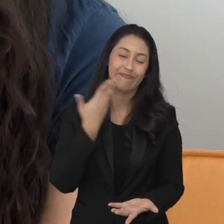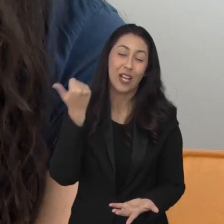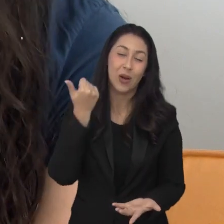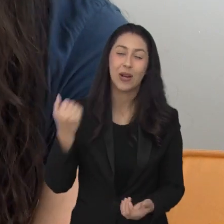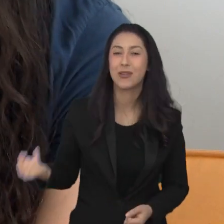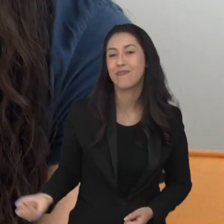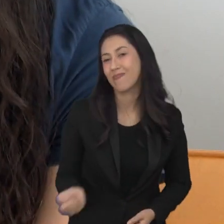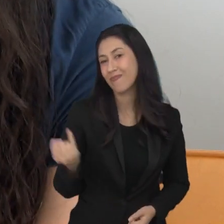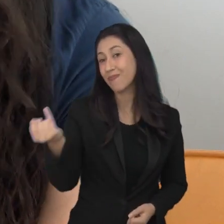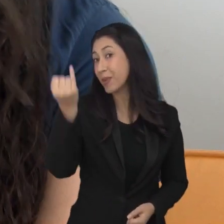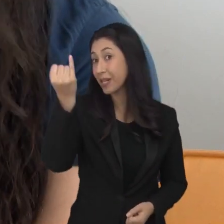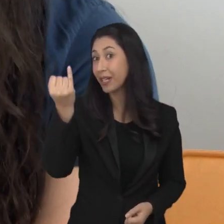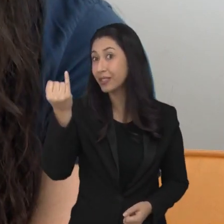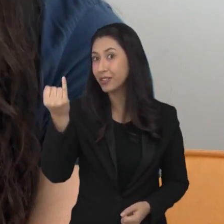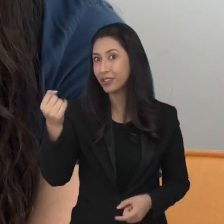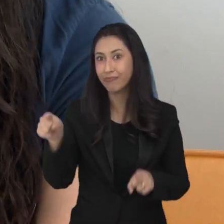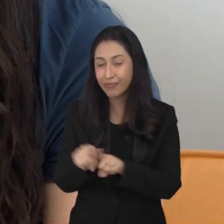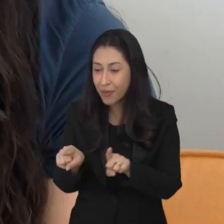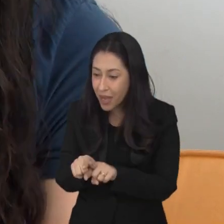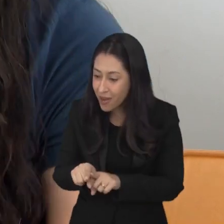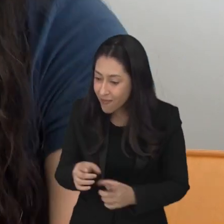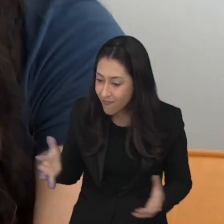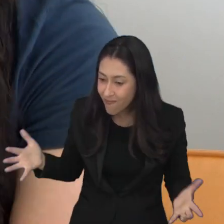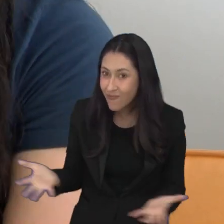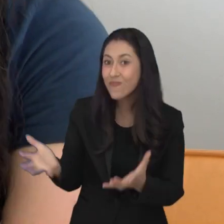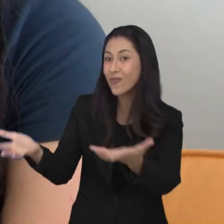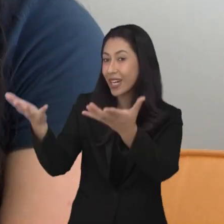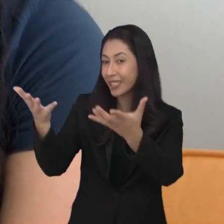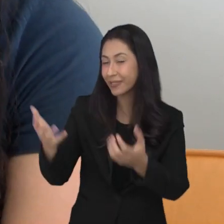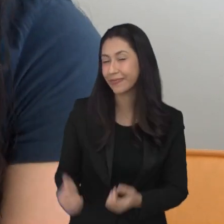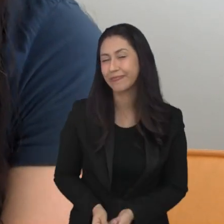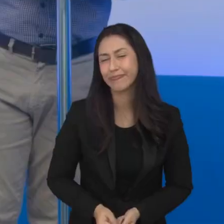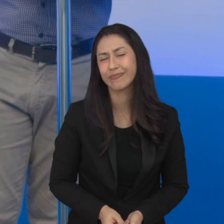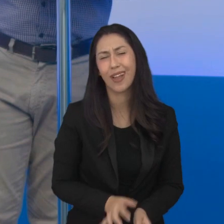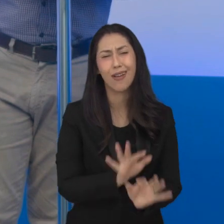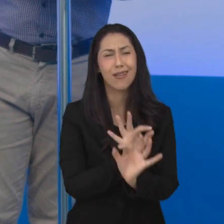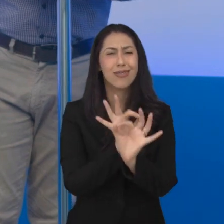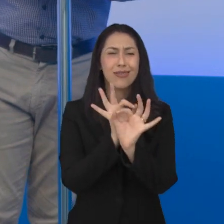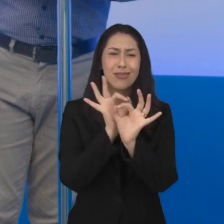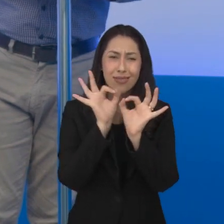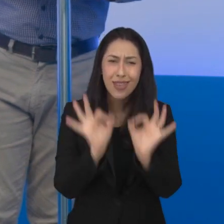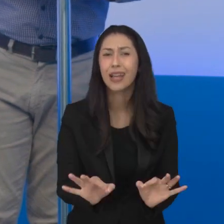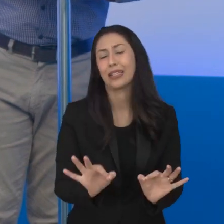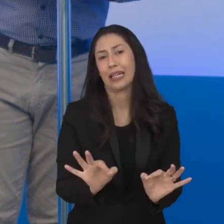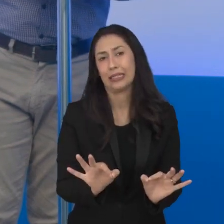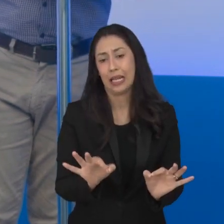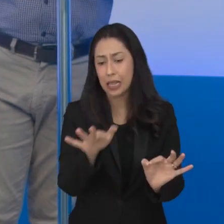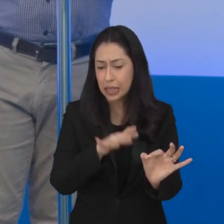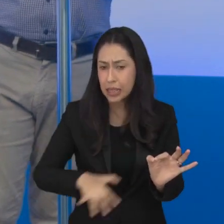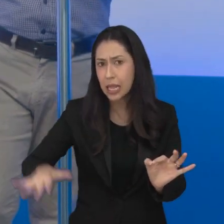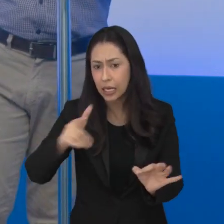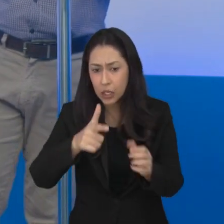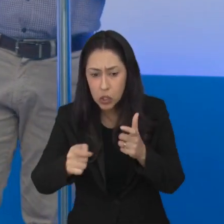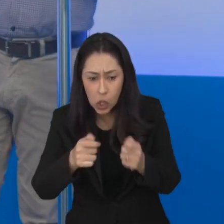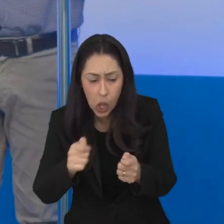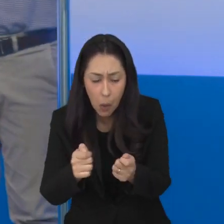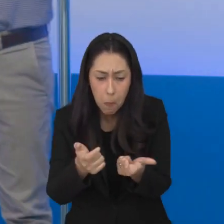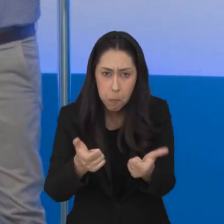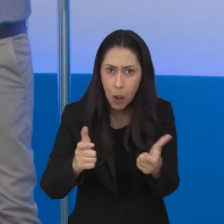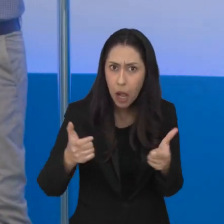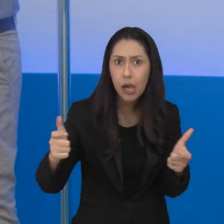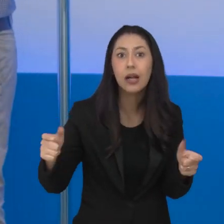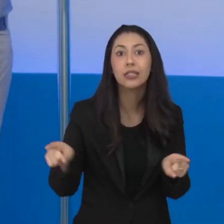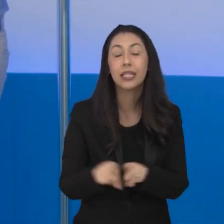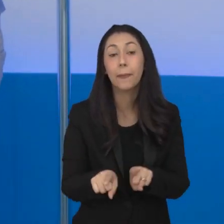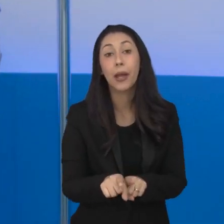mais, vai ser muito importante para que tenha essa disseminação desses jogos também. E com certeza a indústria dos games é um ramo que só cresce,